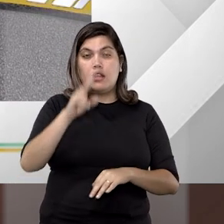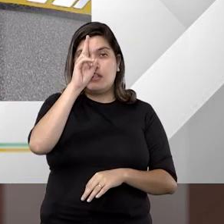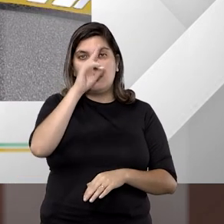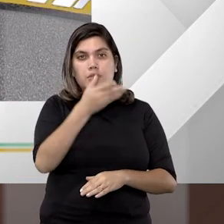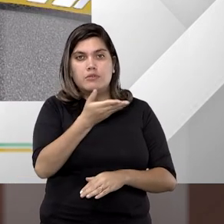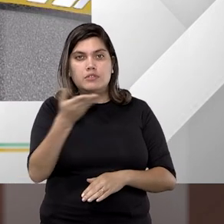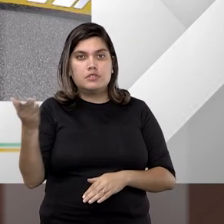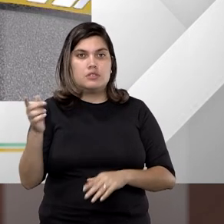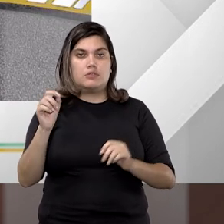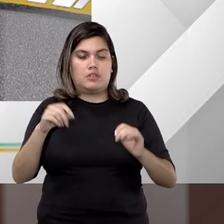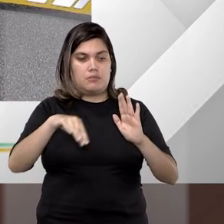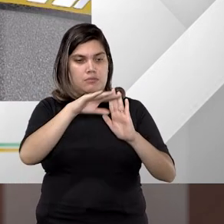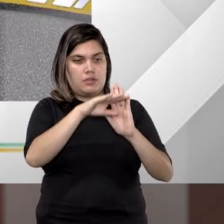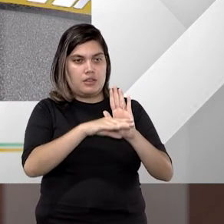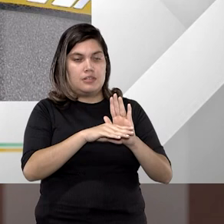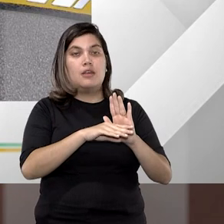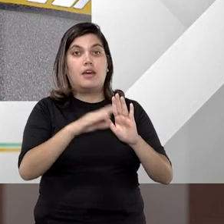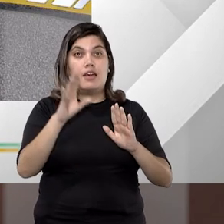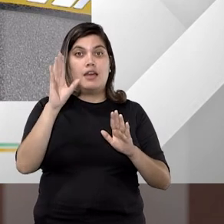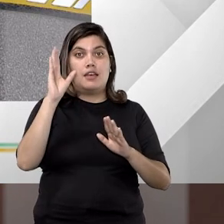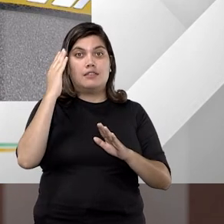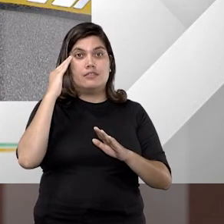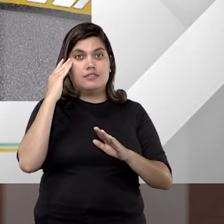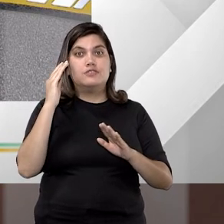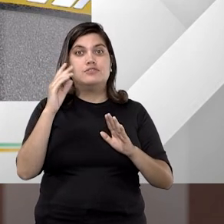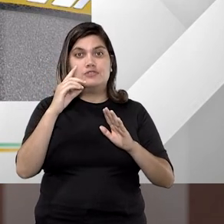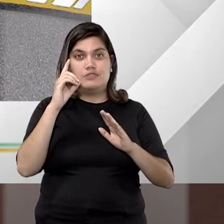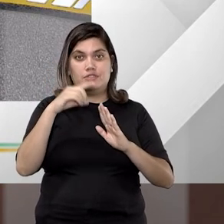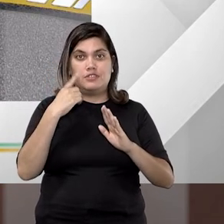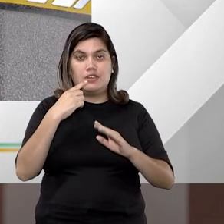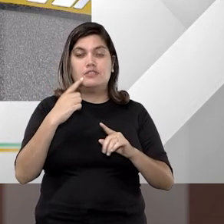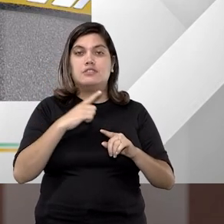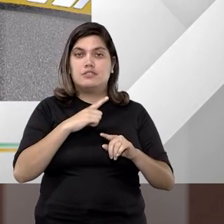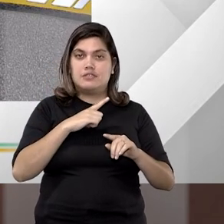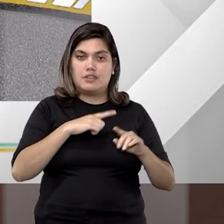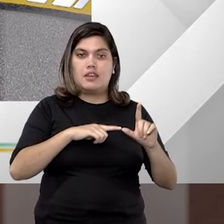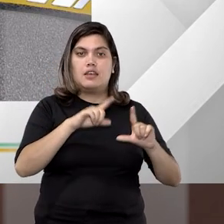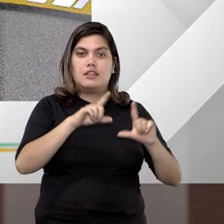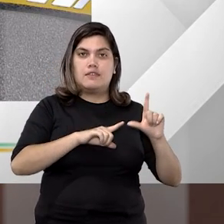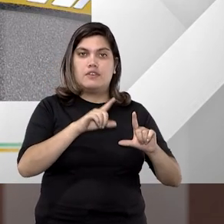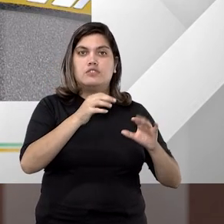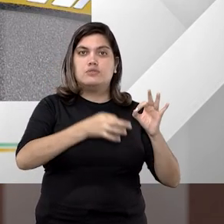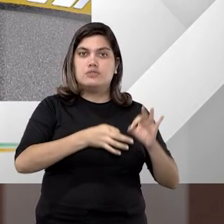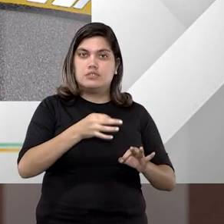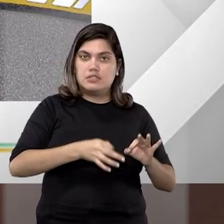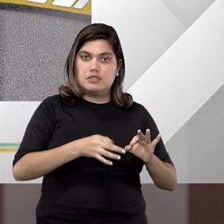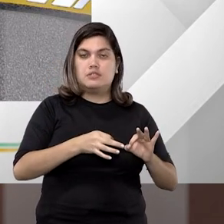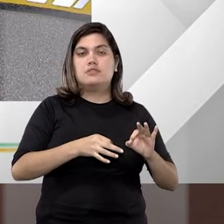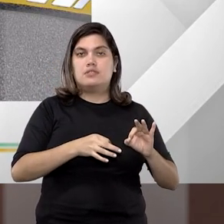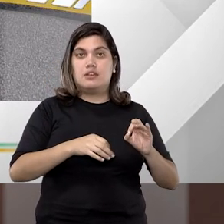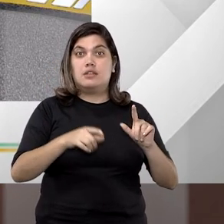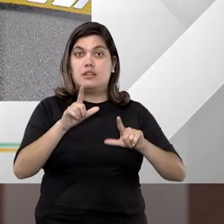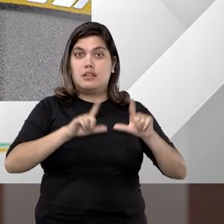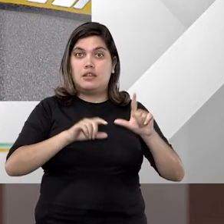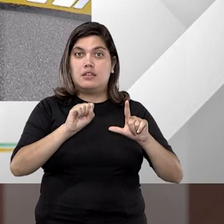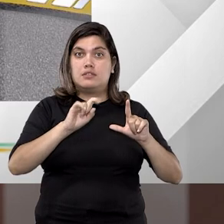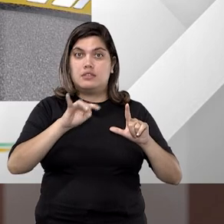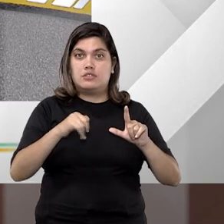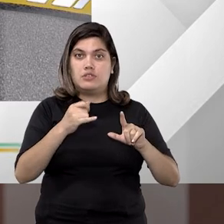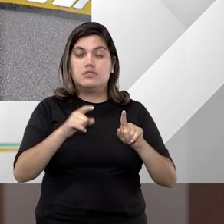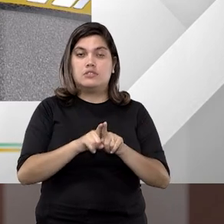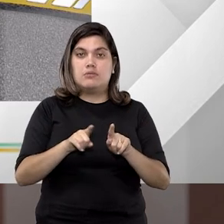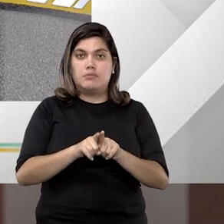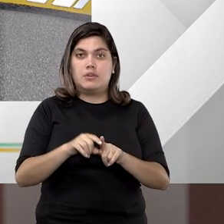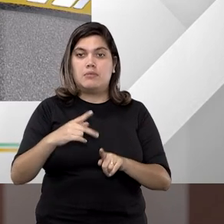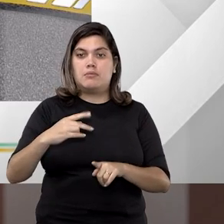encerrar eu lembro a você que o entender direito está na programação da TV Justiça da Rádio Justiça no canal do STJ